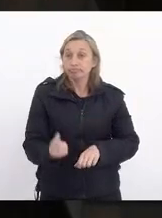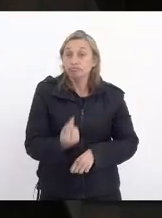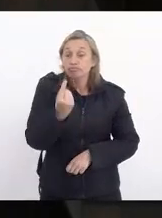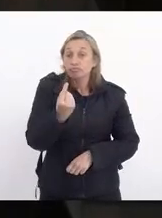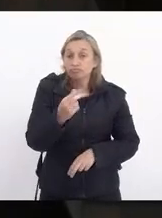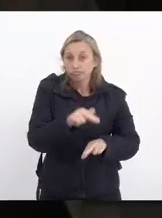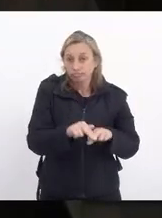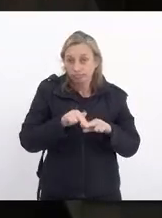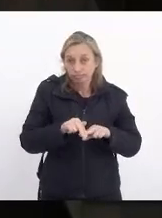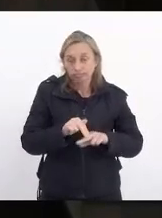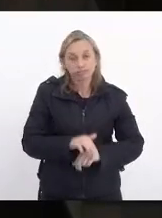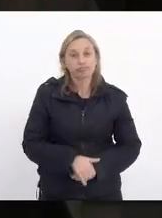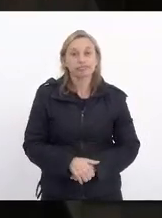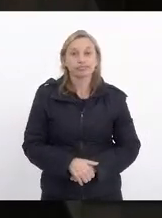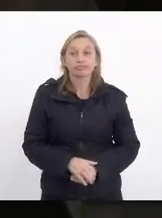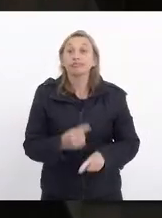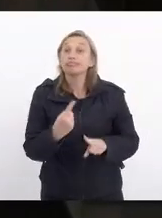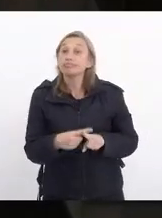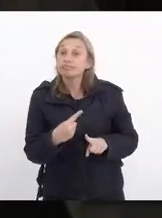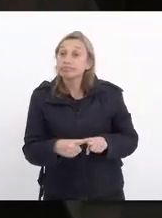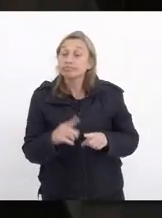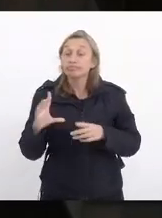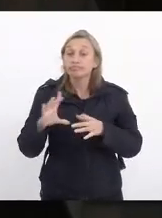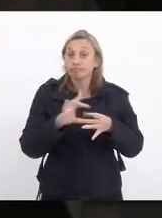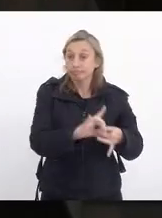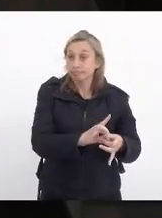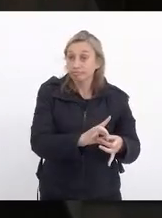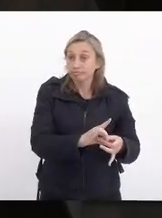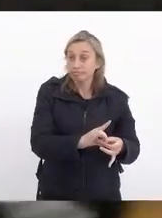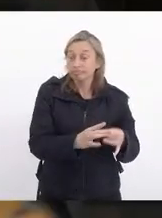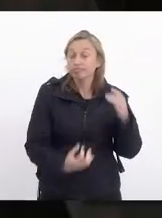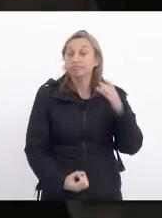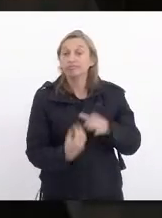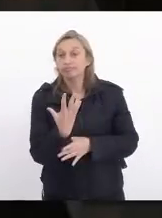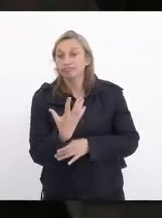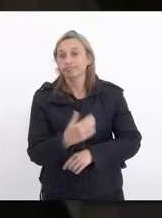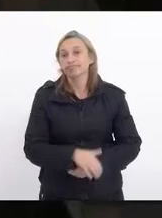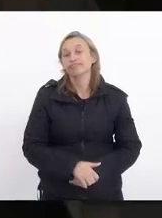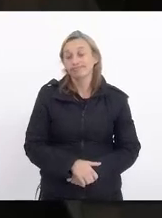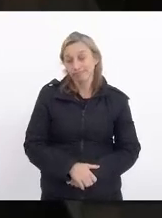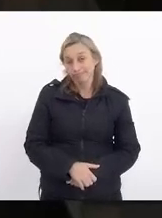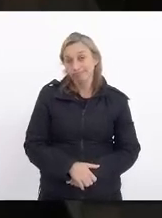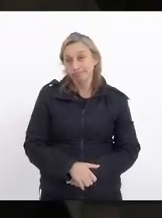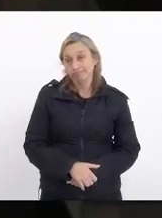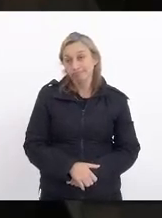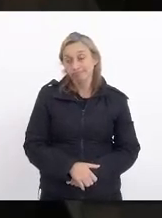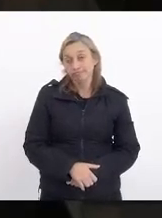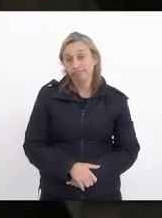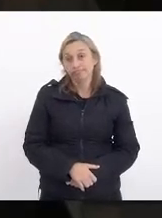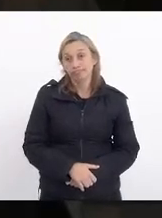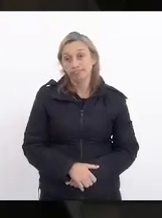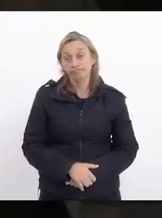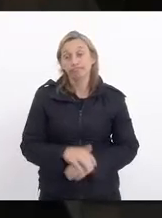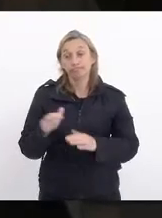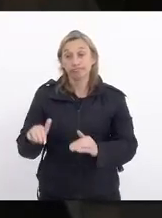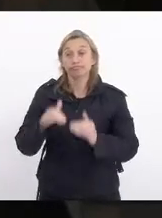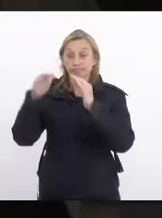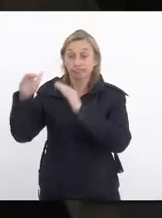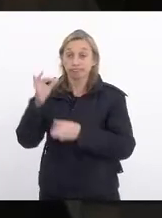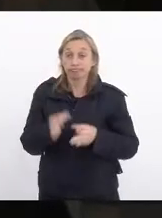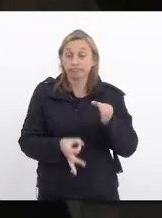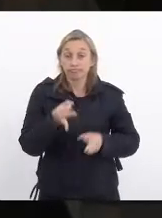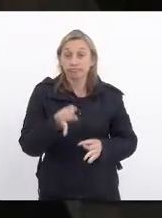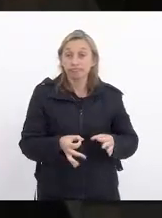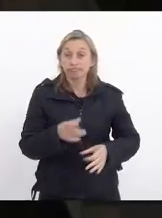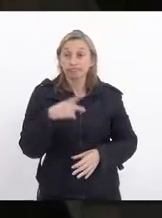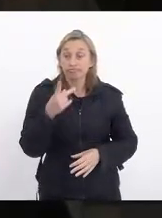único aspecto porque tava ligada à produção e considerou Supremo que